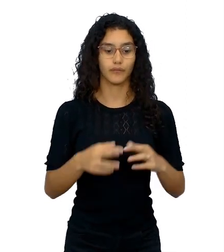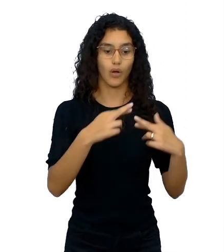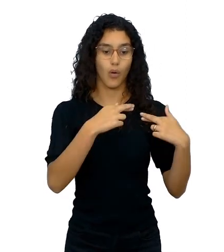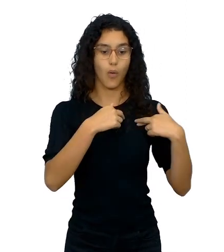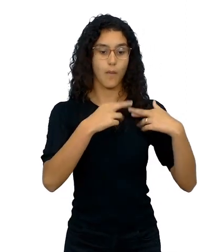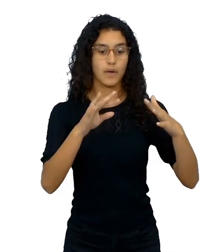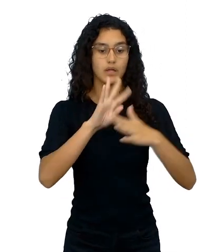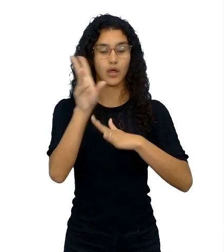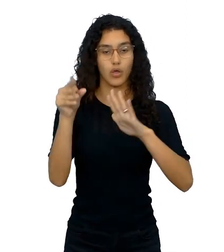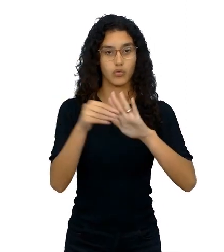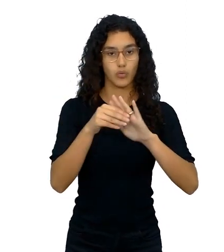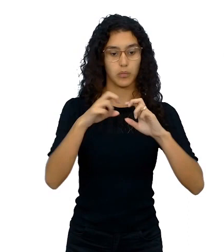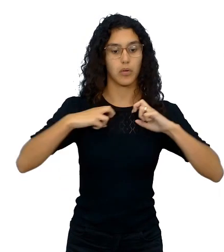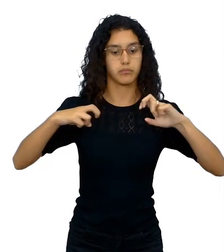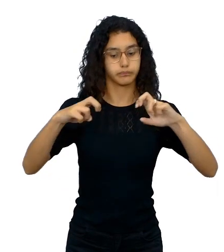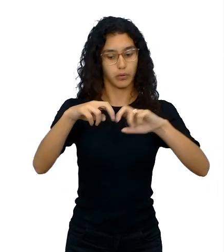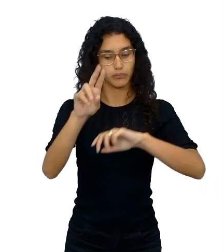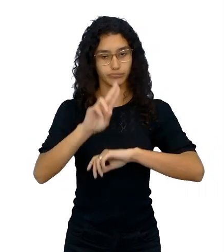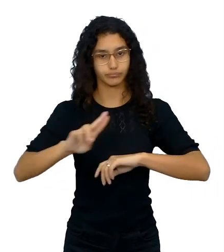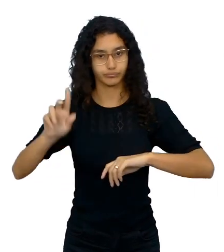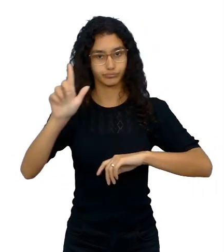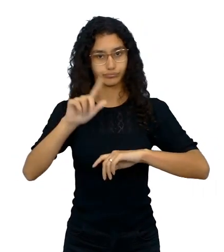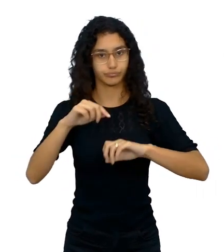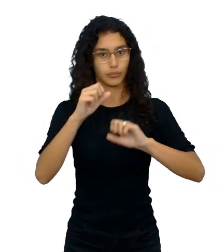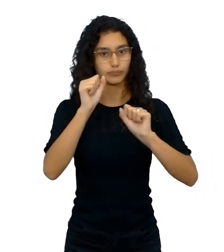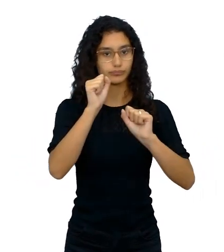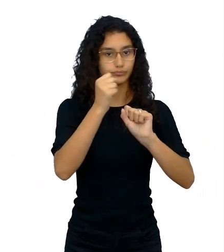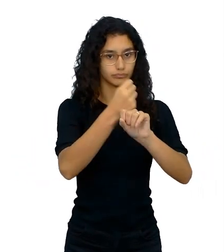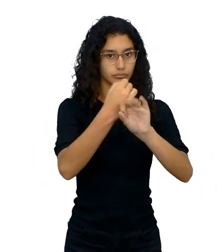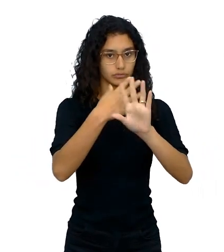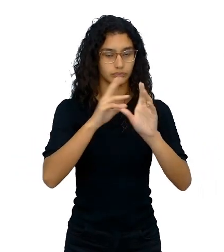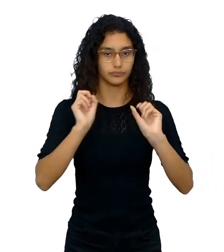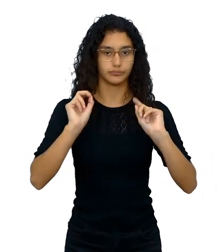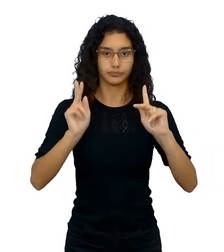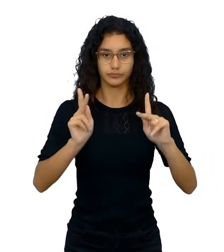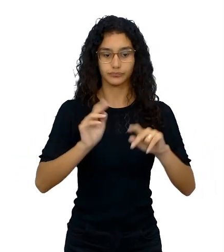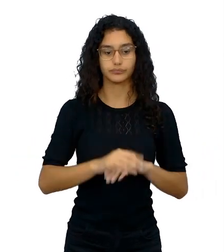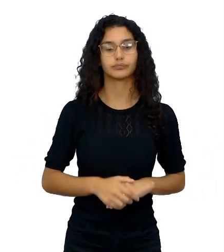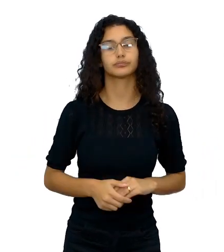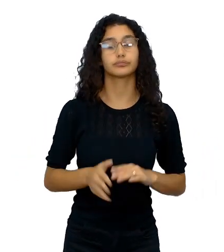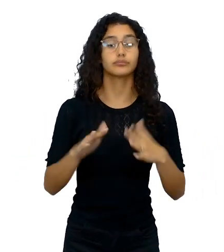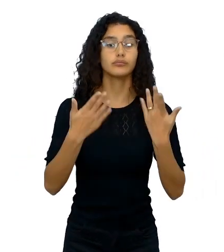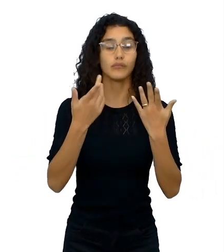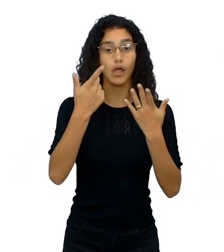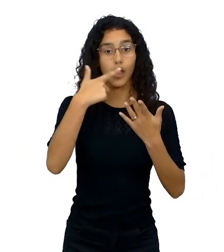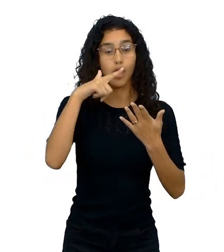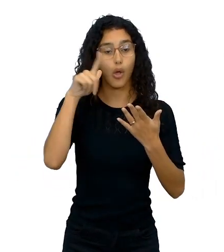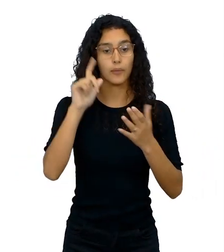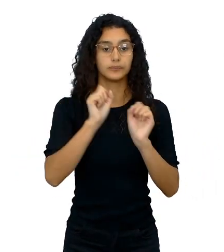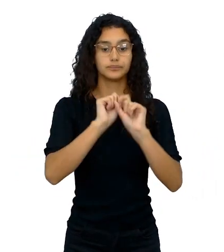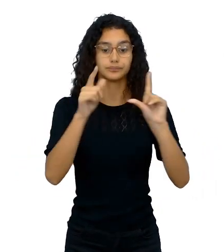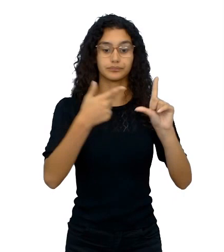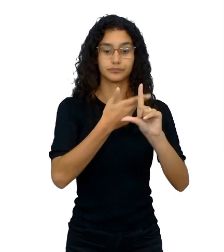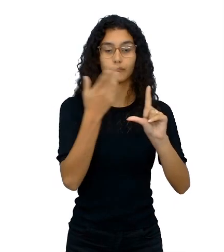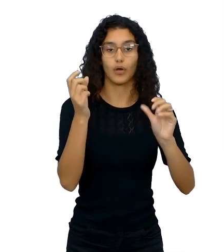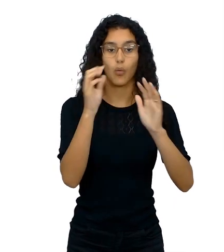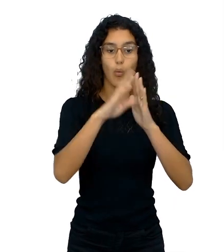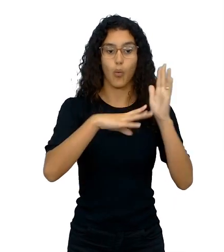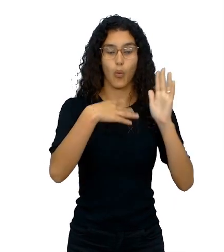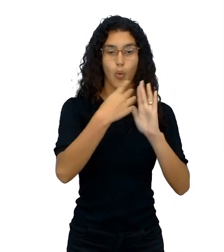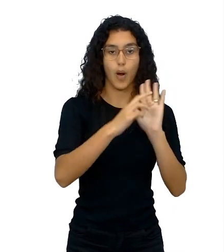romance, resumo e roda literária virtual. Tá? Antes de mostrar para vocês o quadro de